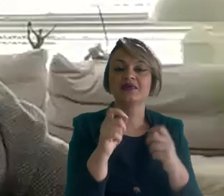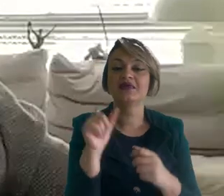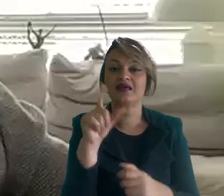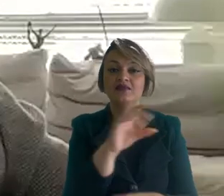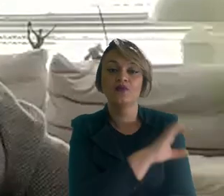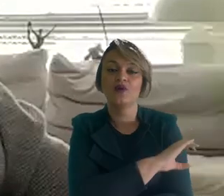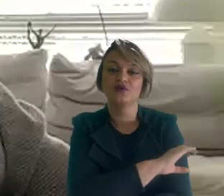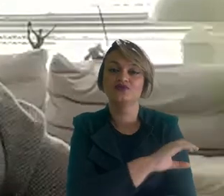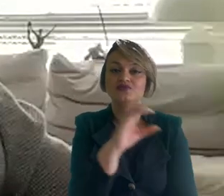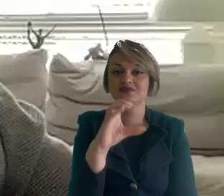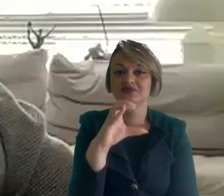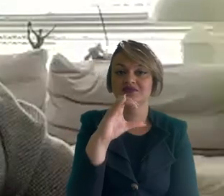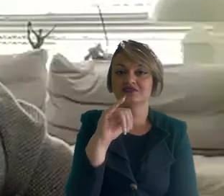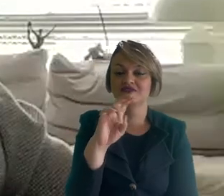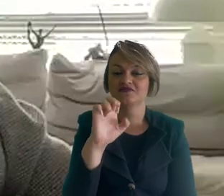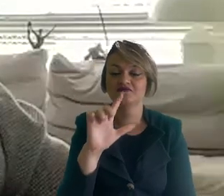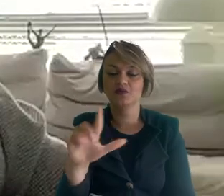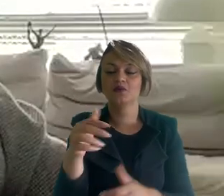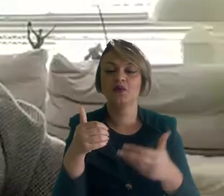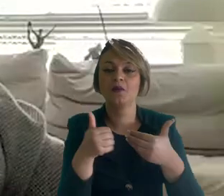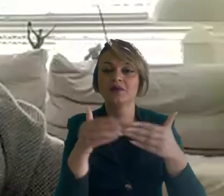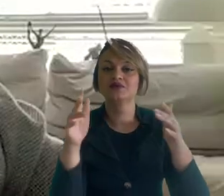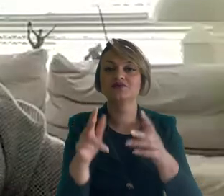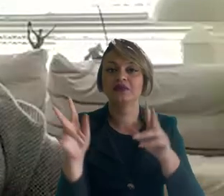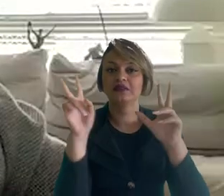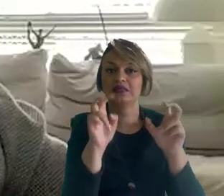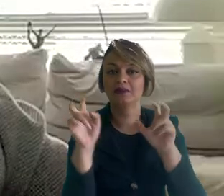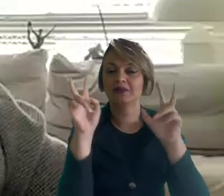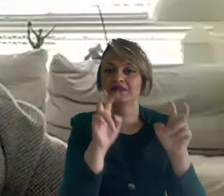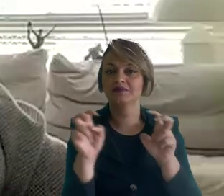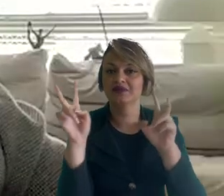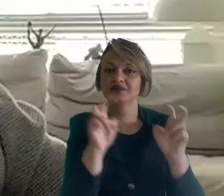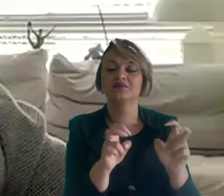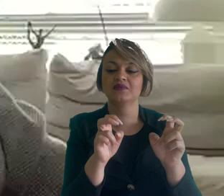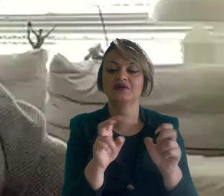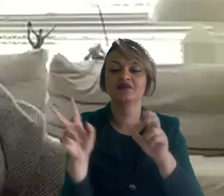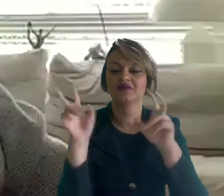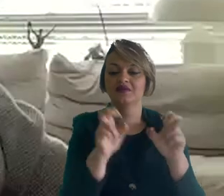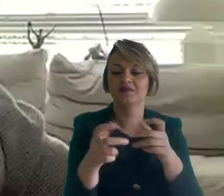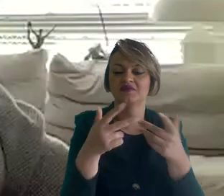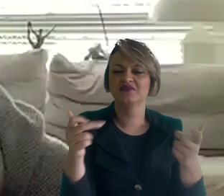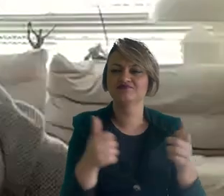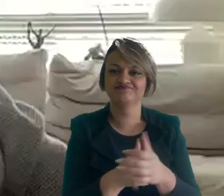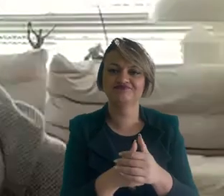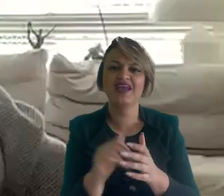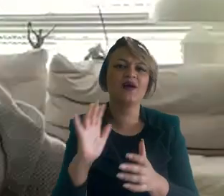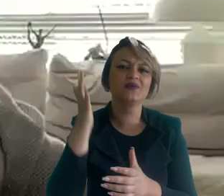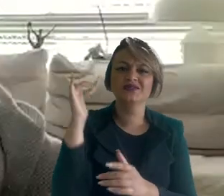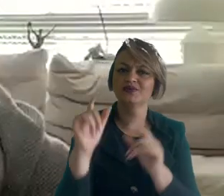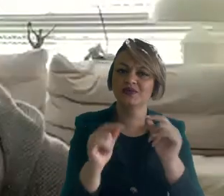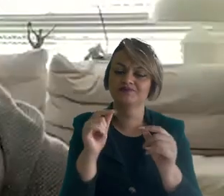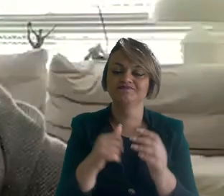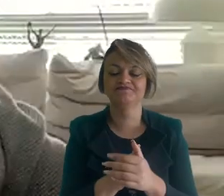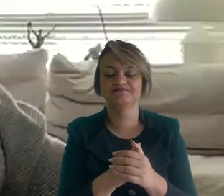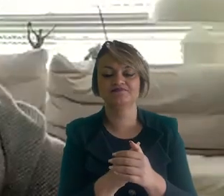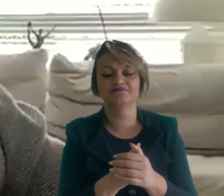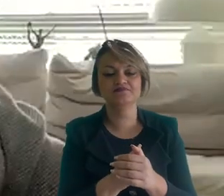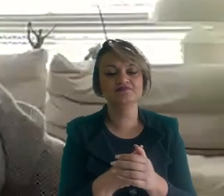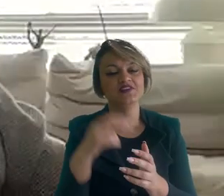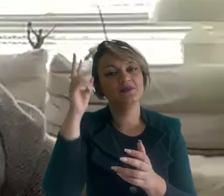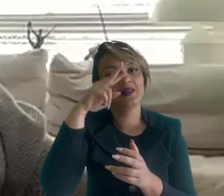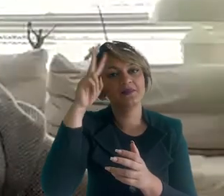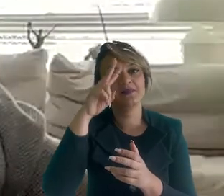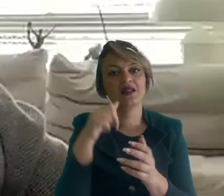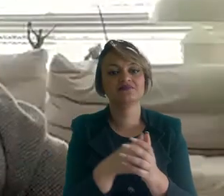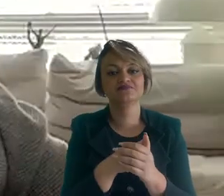Quando inaugurou o tempo dos temas dos temas jurídicos o que que aconteceu Vamos fazer uma recuperação